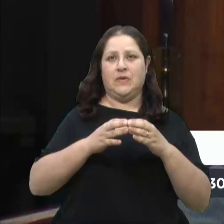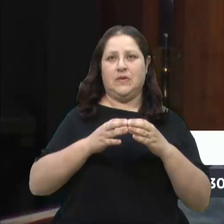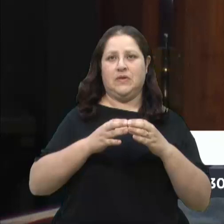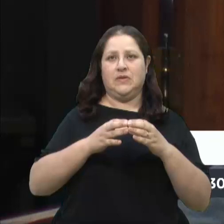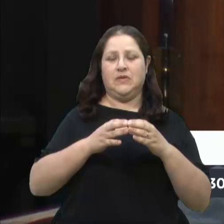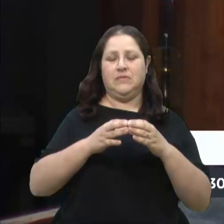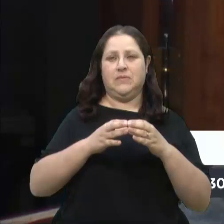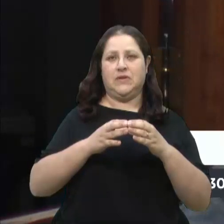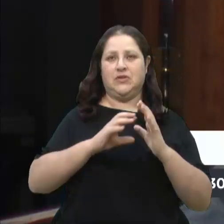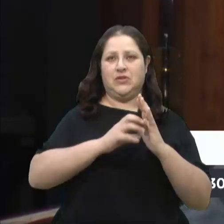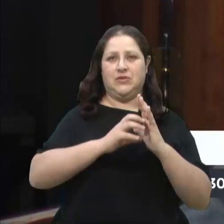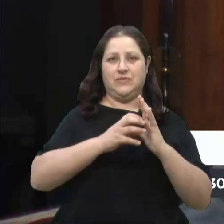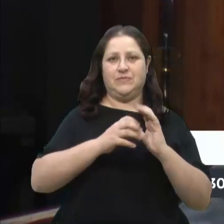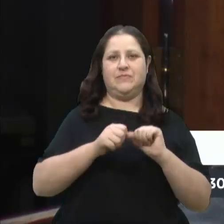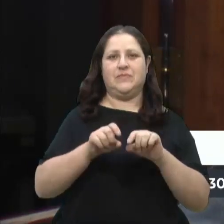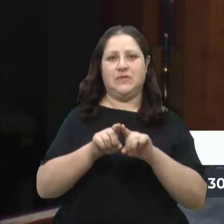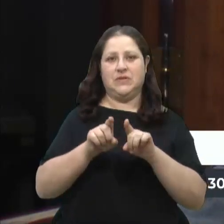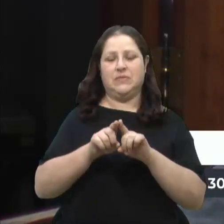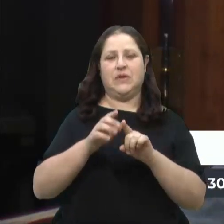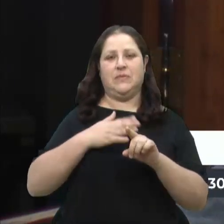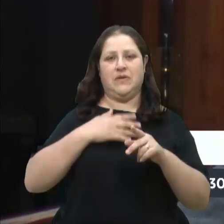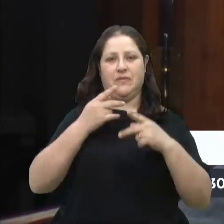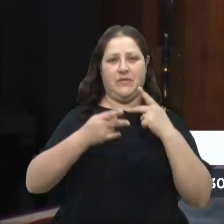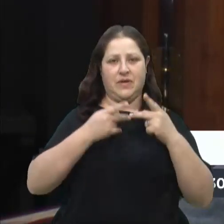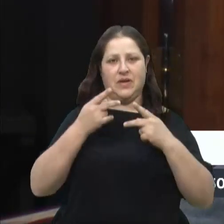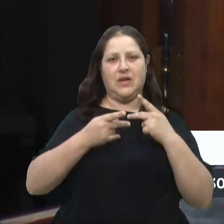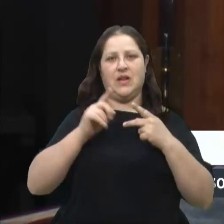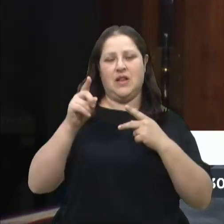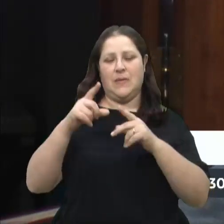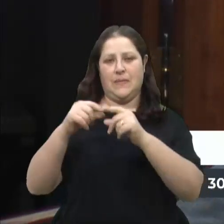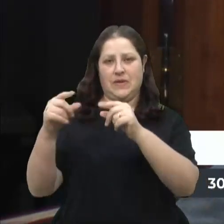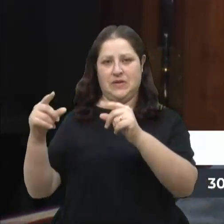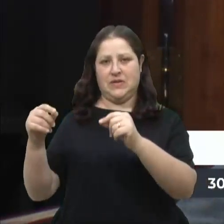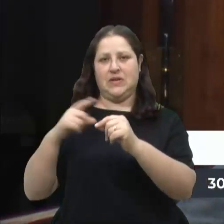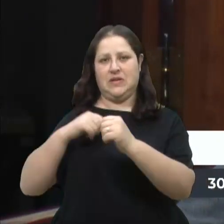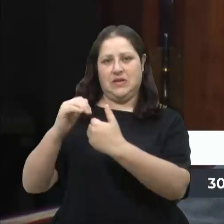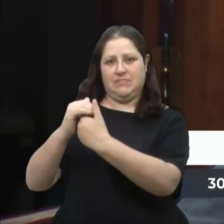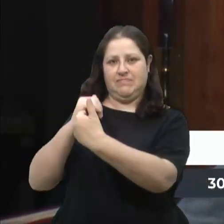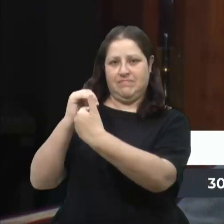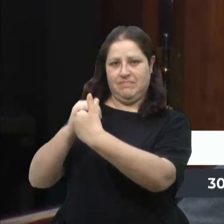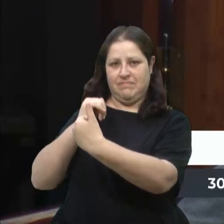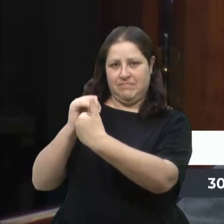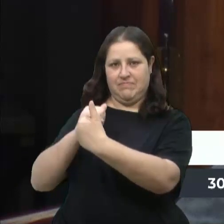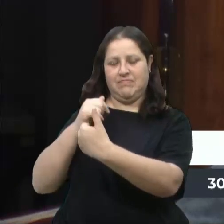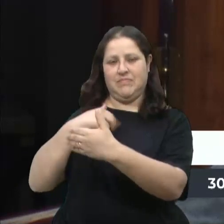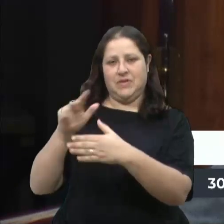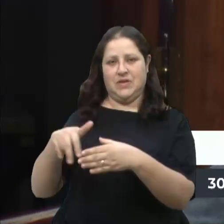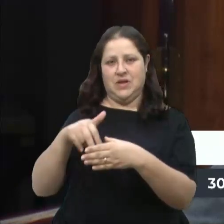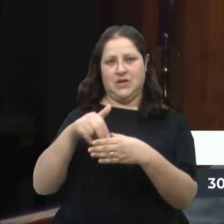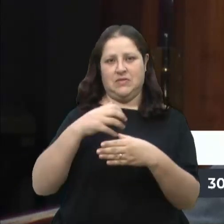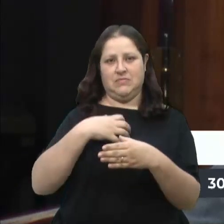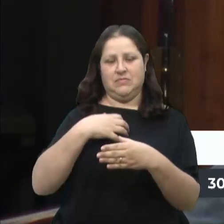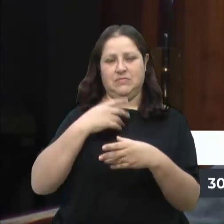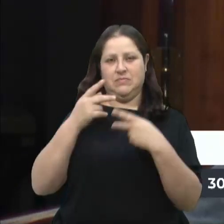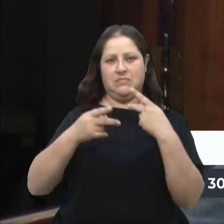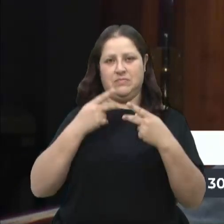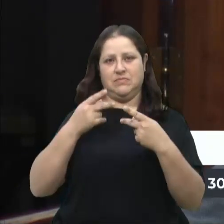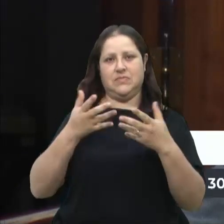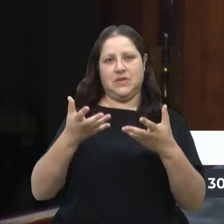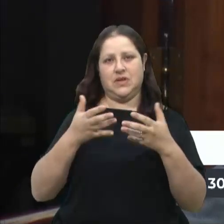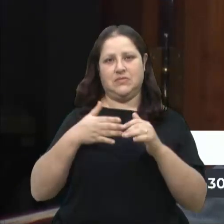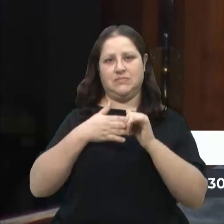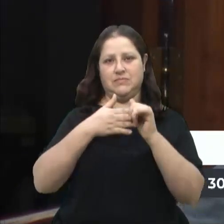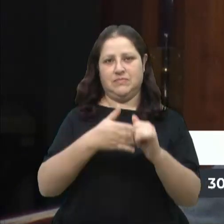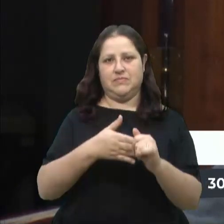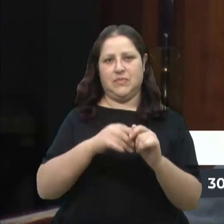Brasília, referente às minhas falas aqui nessa tribuna. Eu quero me conduzir, então, à